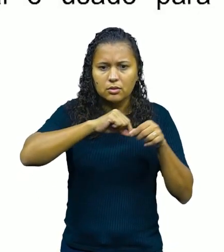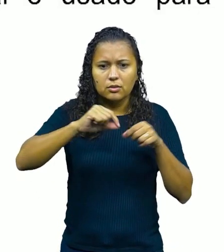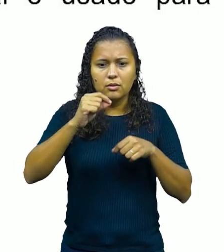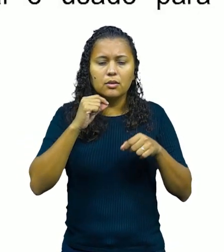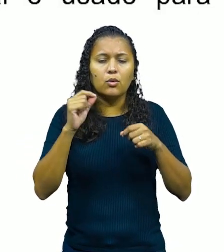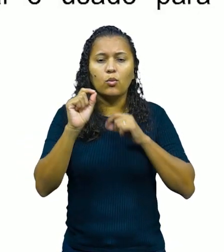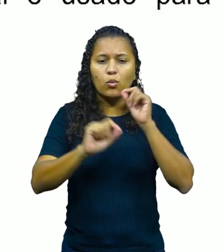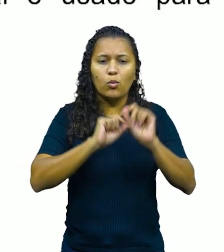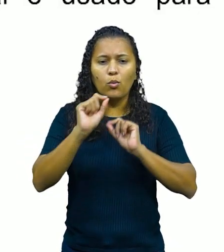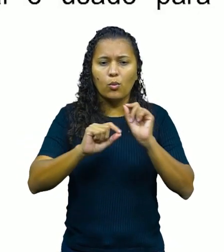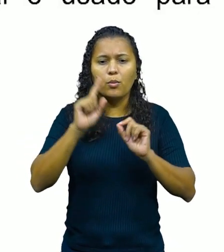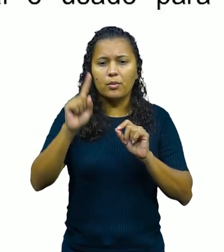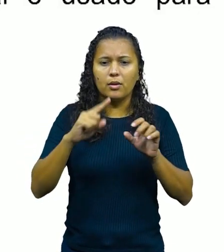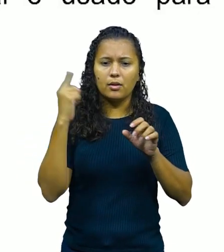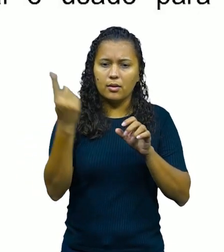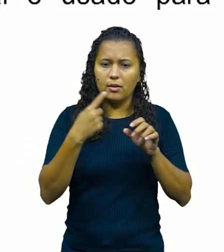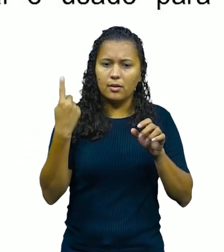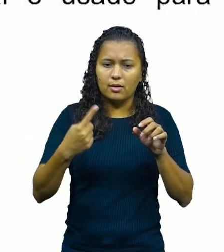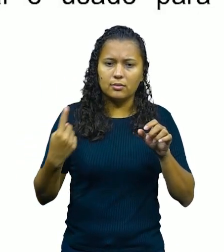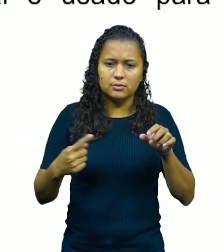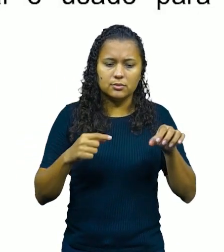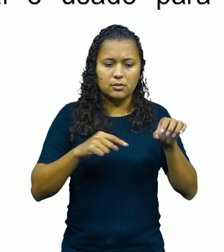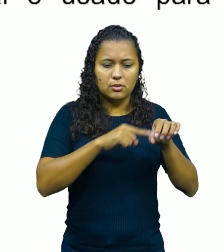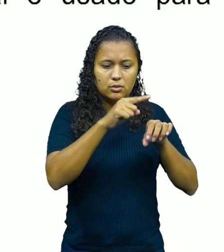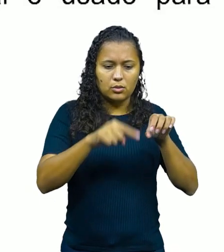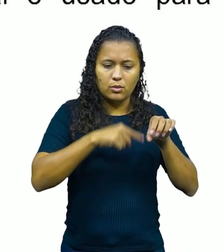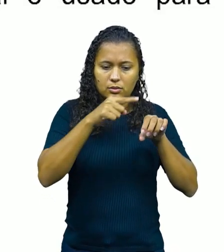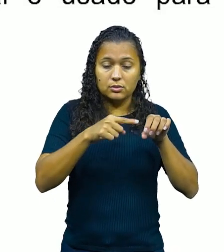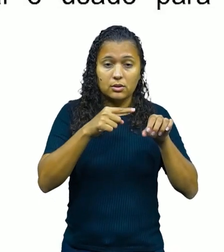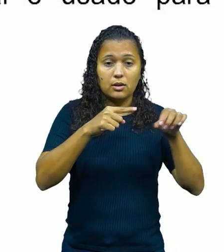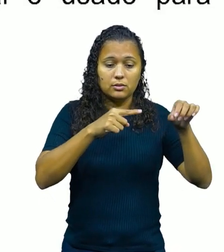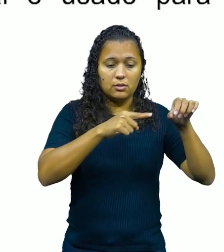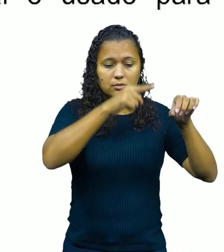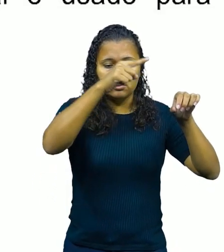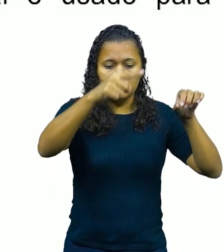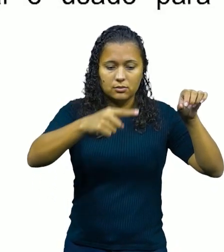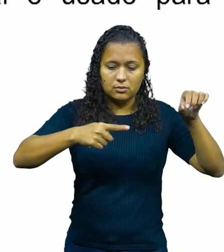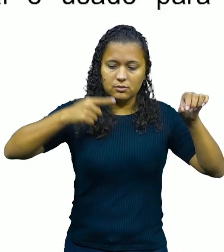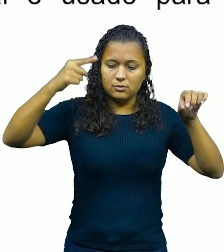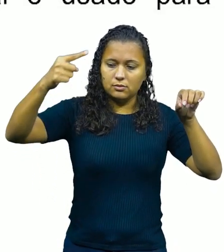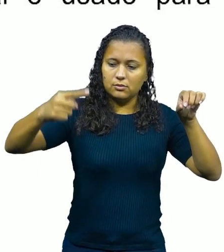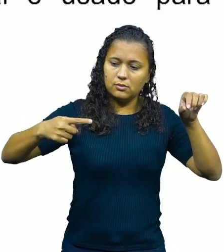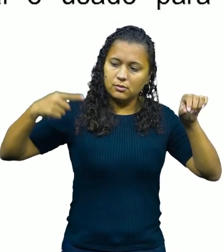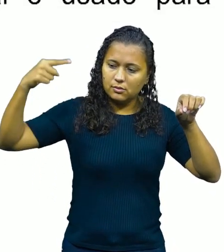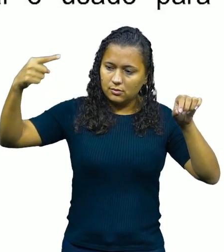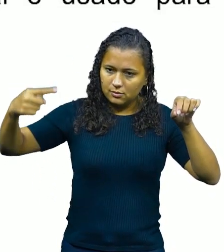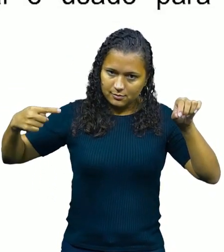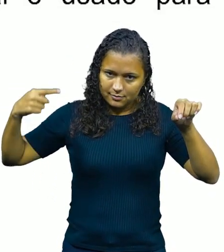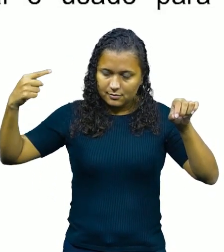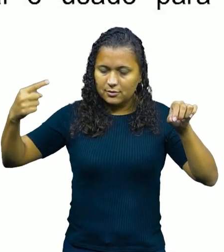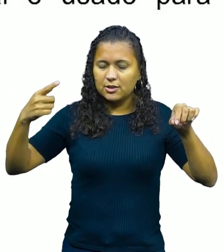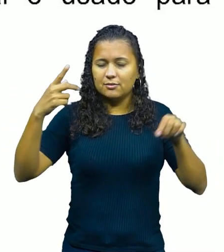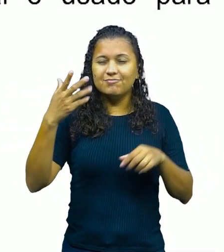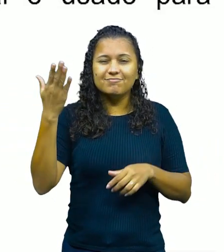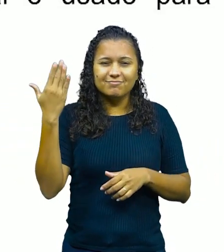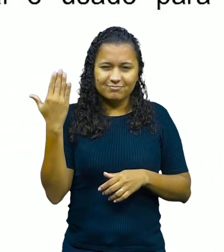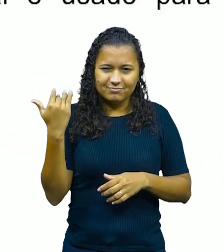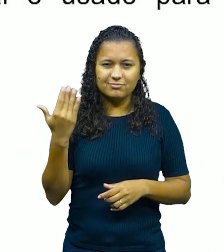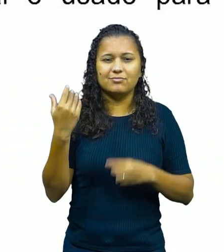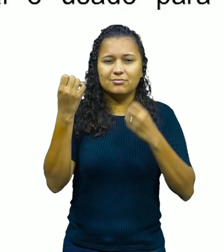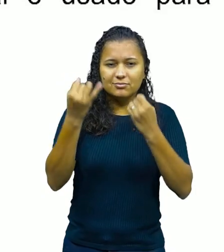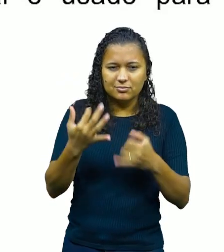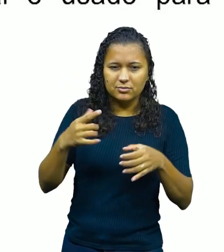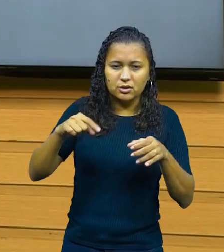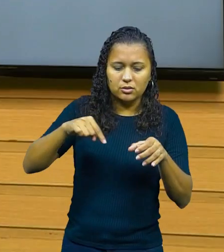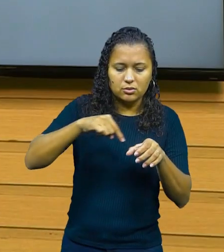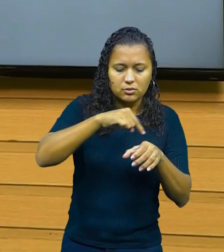é enrolado em formato de hélice. Então a gente só vai ter uma diferença na estrutura, né, desse daqui. Enquanto o outro, você viu